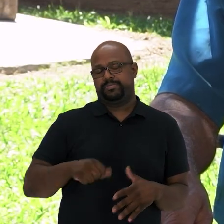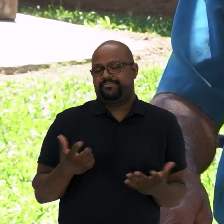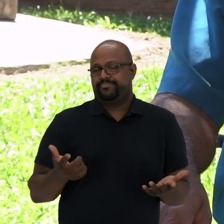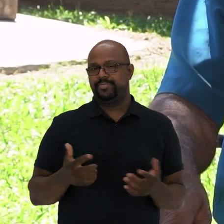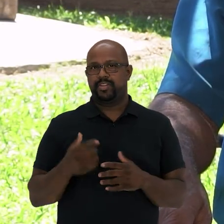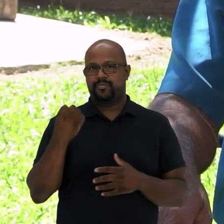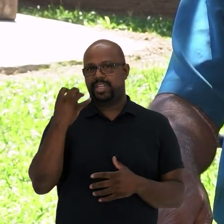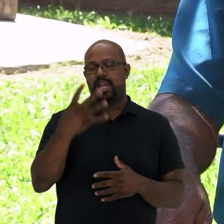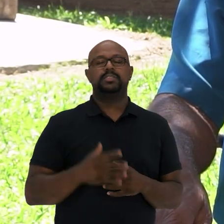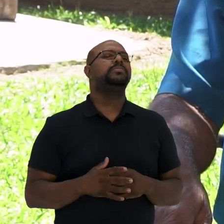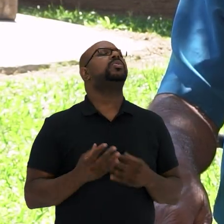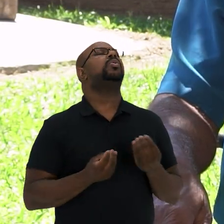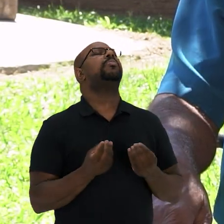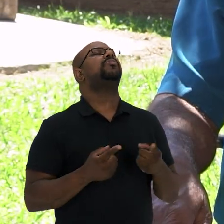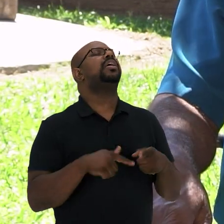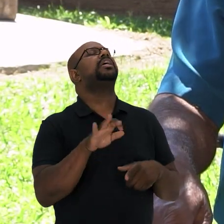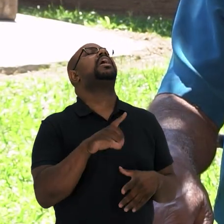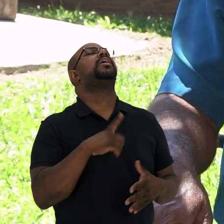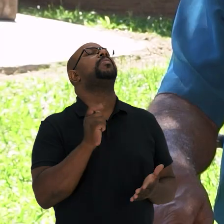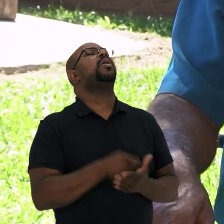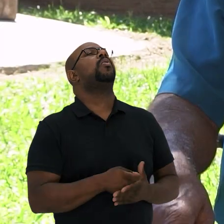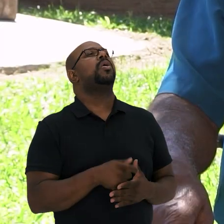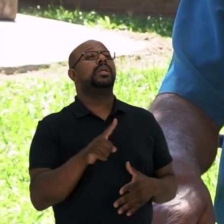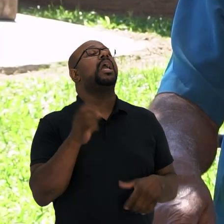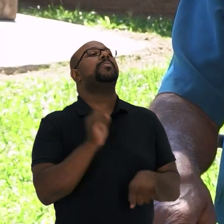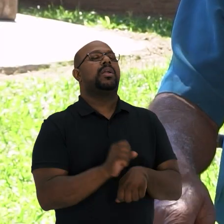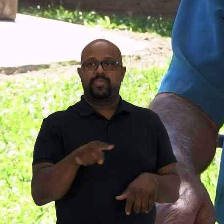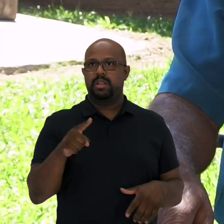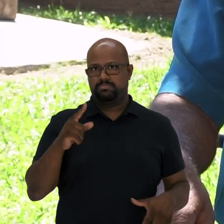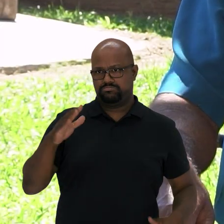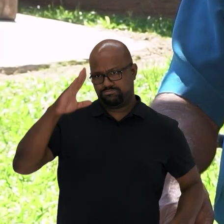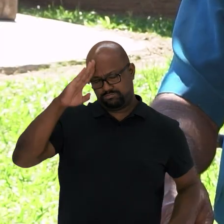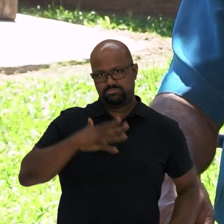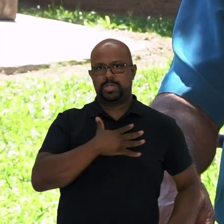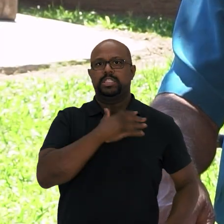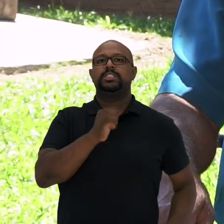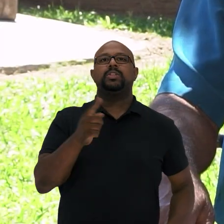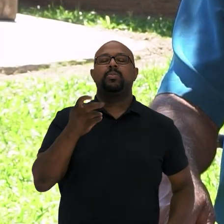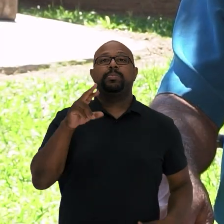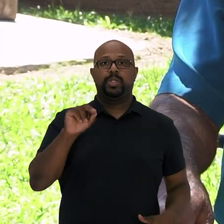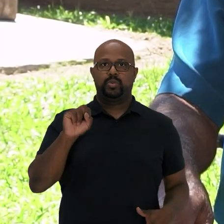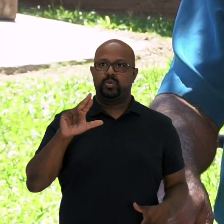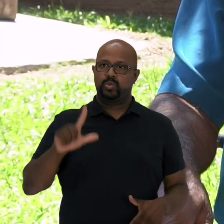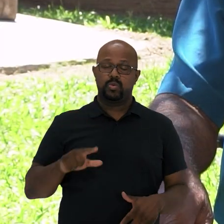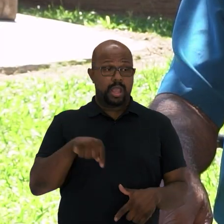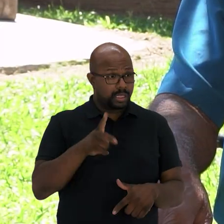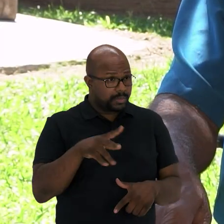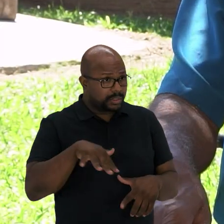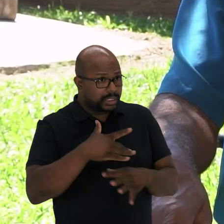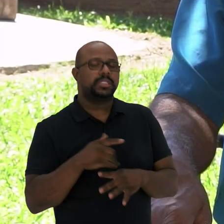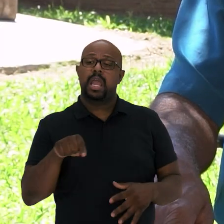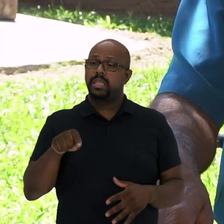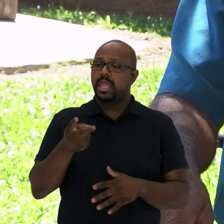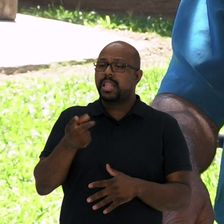viagem. Como é que foi? Quem é que parou o caminhão? Como é que foi? Quem parou foi a Brigada Militar de São Pedro do Sul. Aqui na